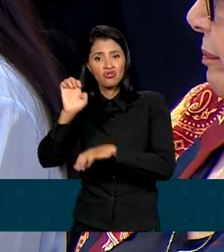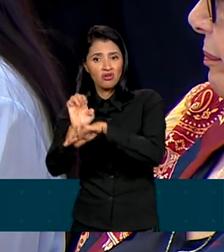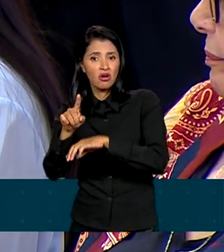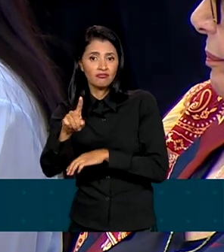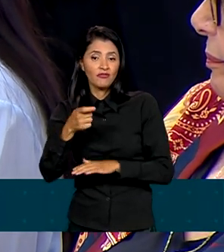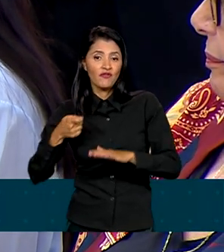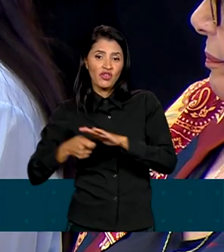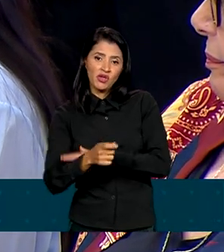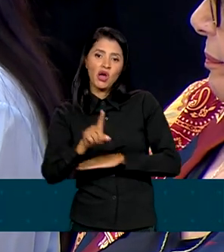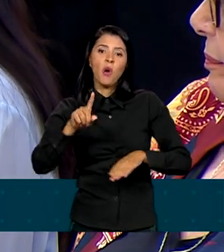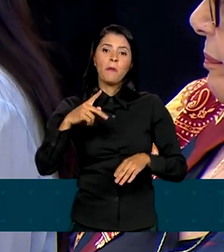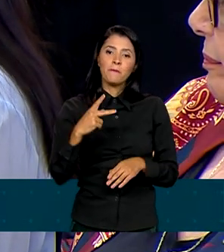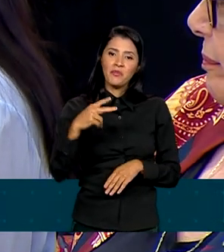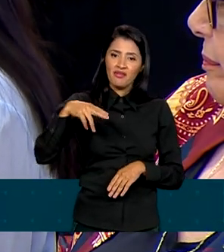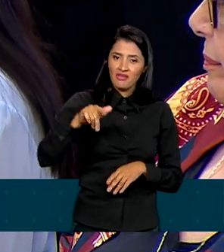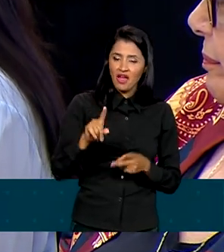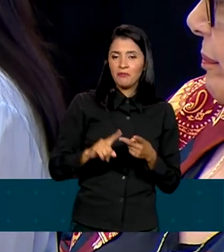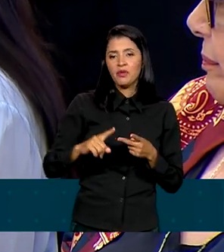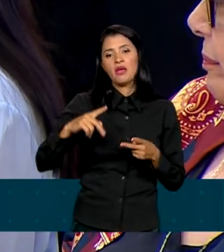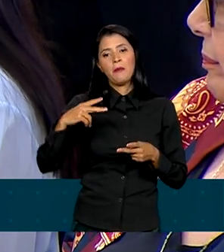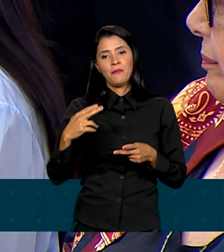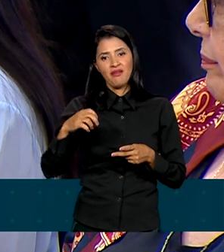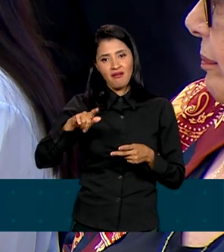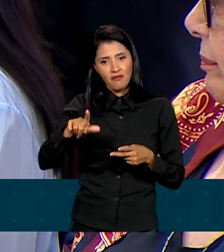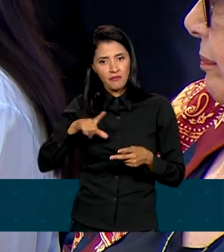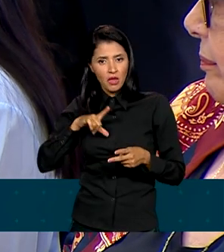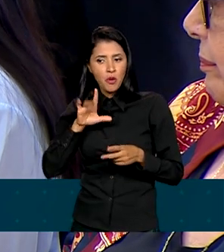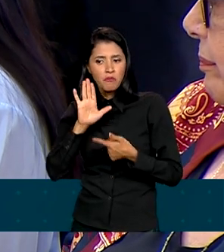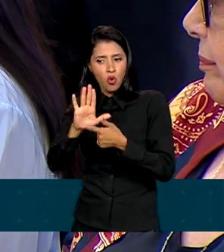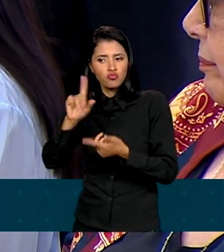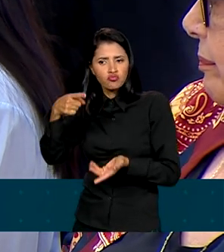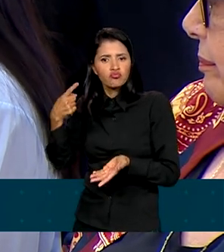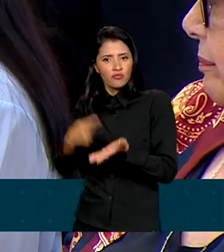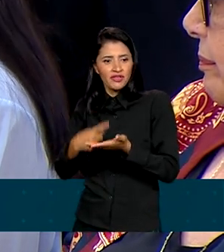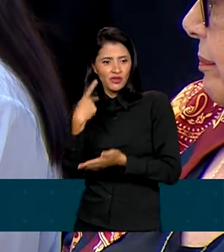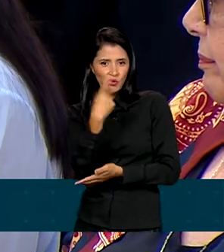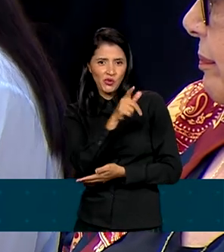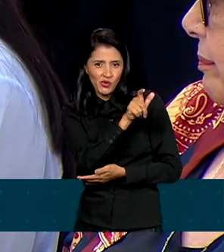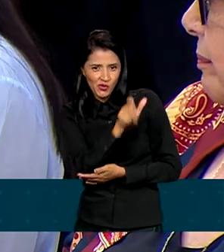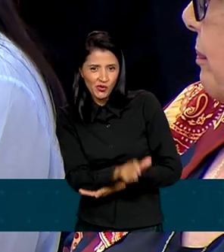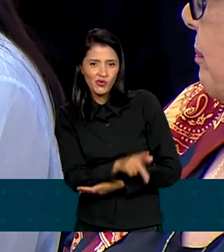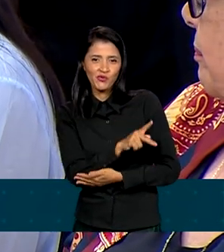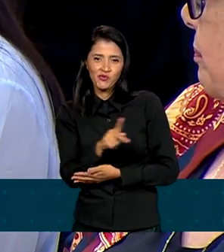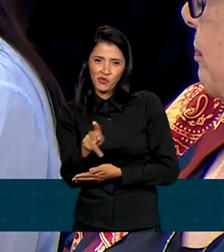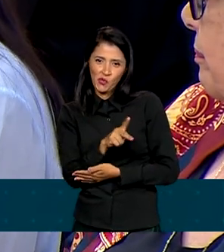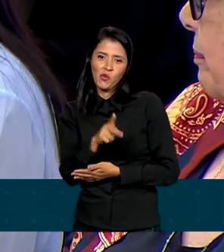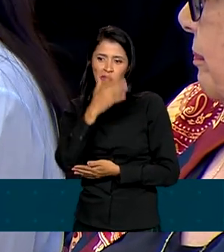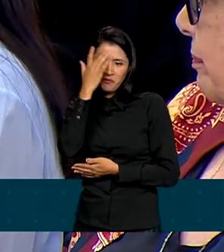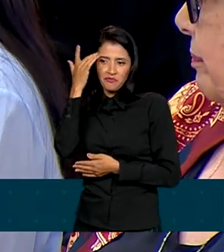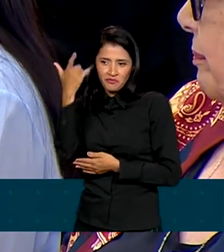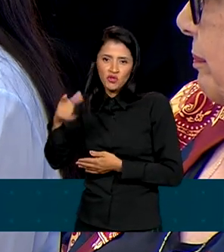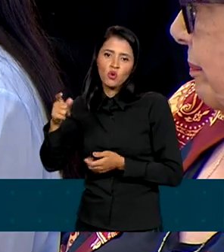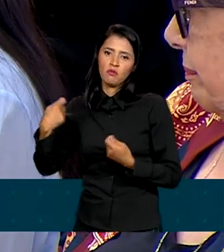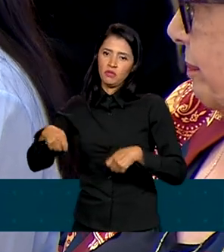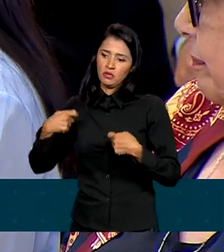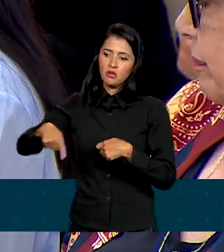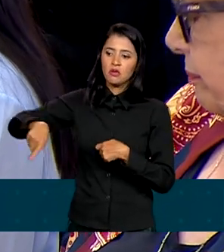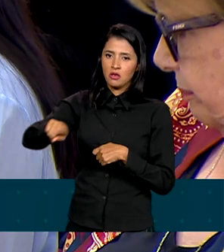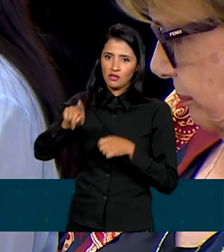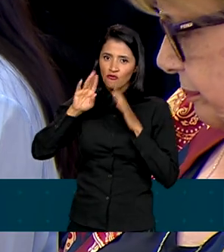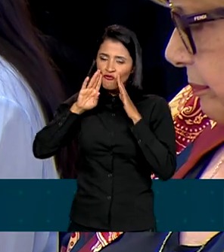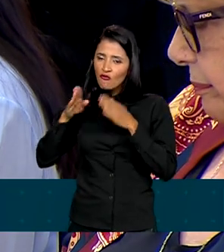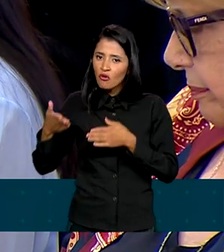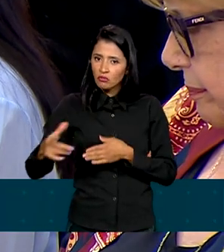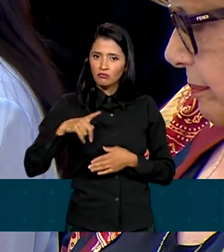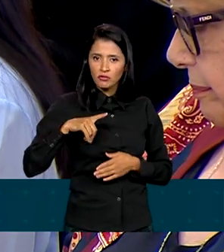investimento no PENAT e no PAA mostra o compromisso de Lula, principalmente com quem mais precisa. Sou muito grata de poder estar